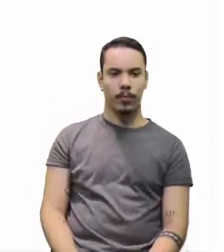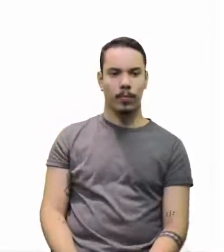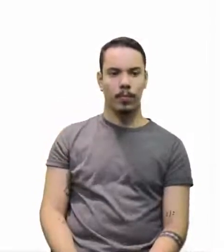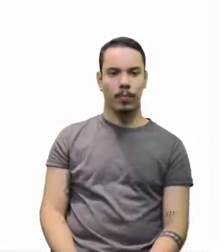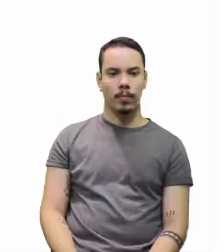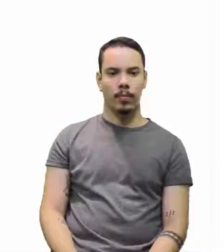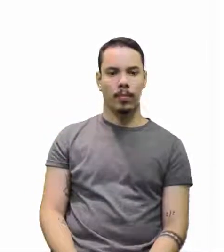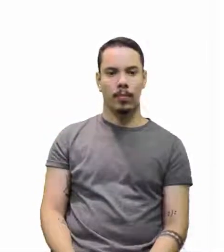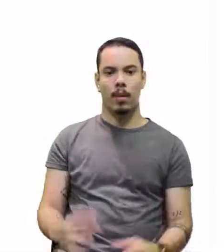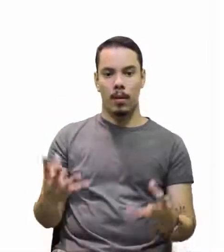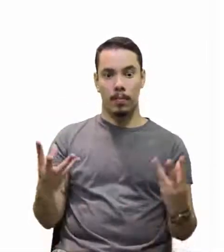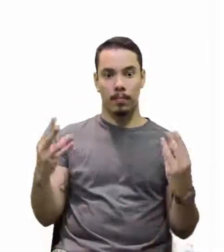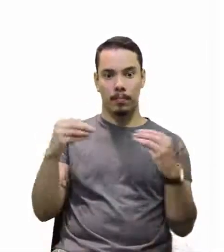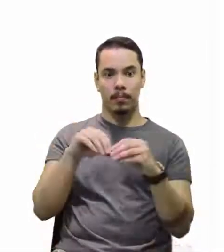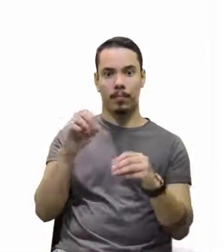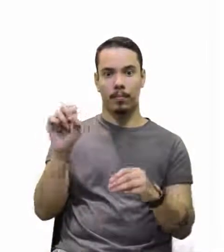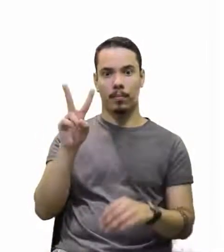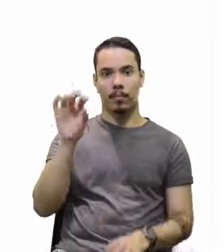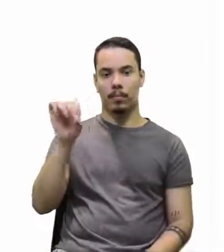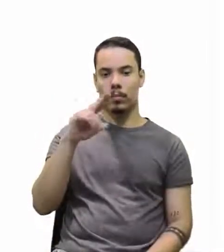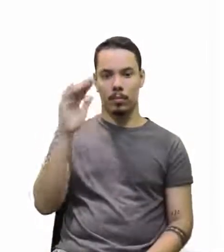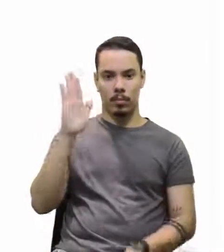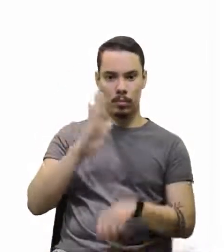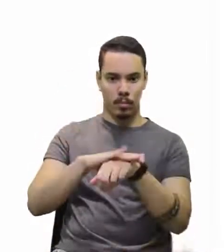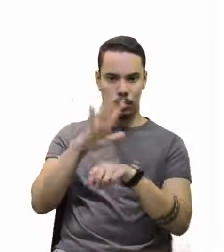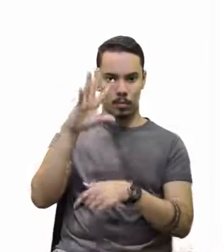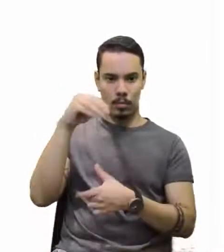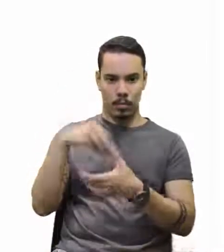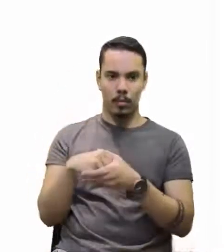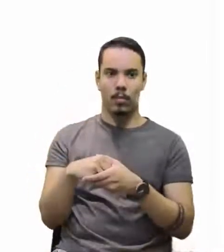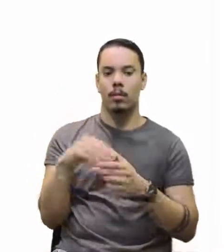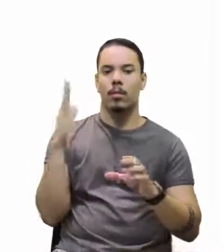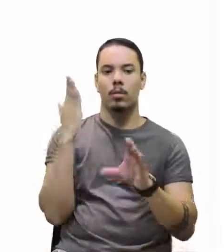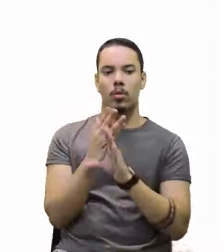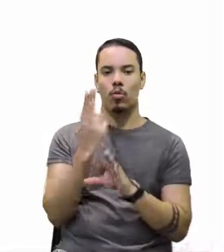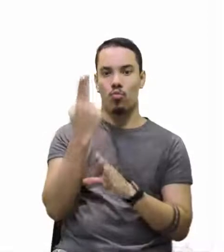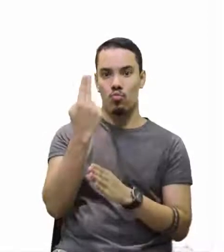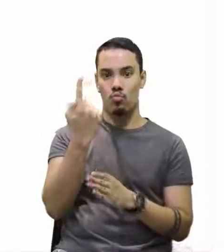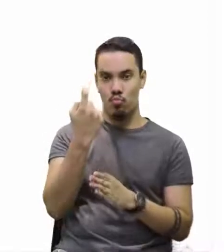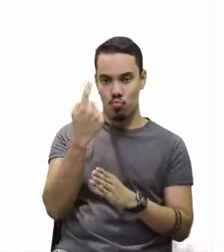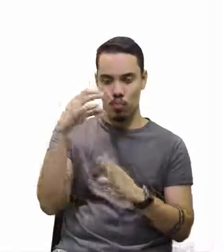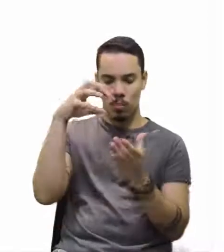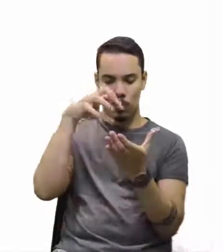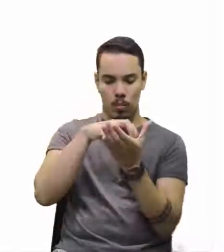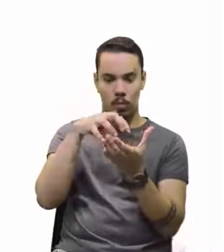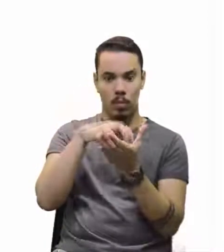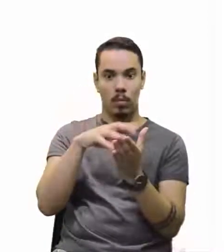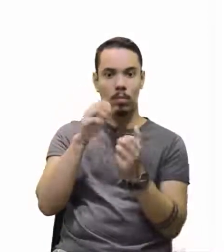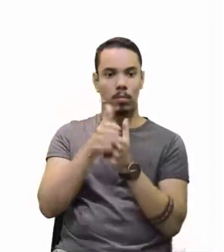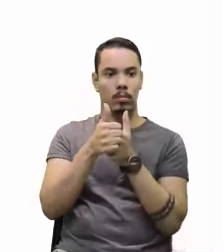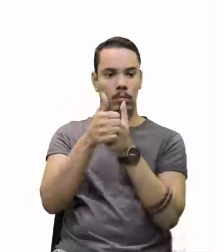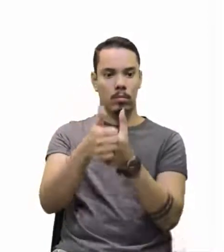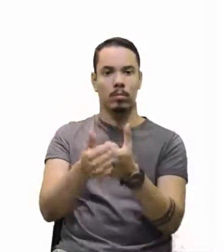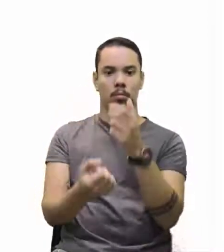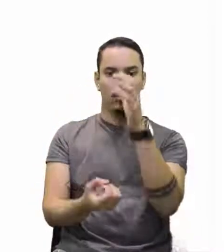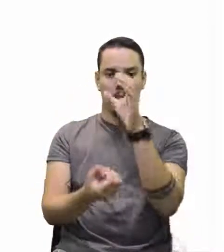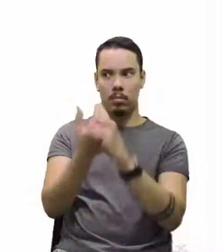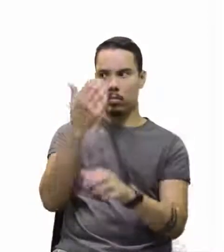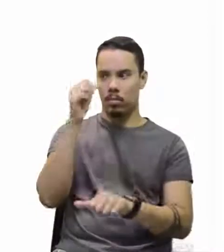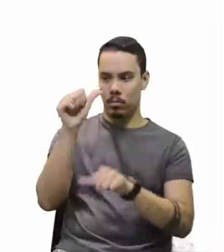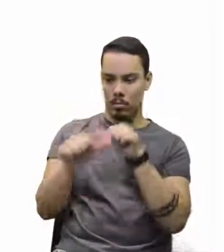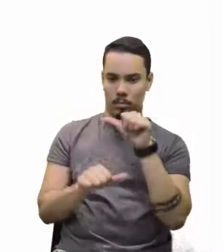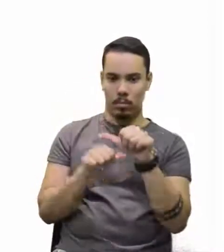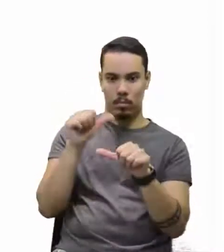Ao acoplar dois ou mais indutores por meio de um núcleo apropriado, é formado um